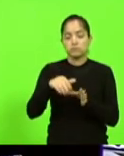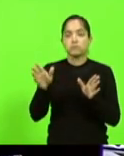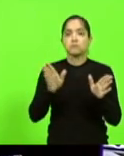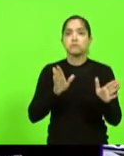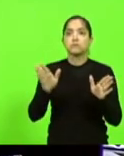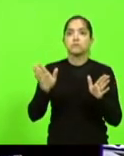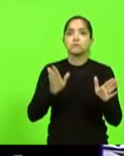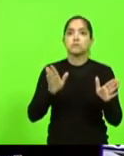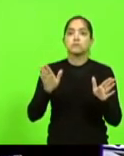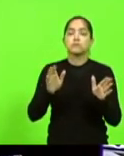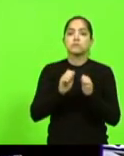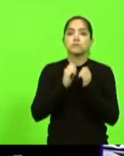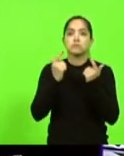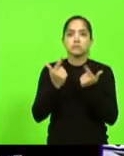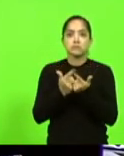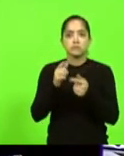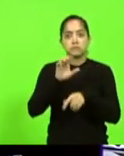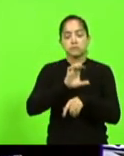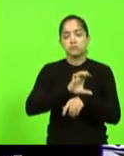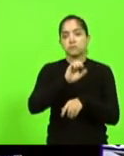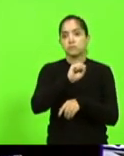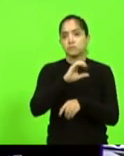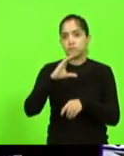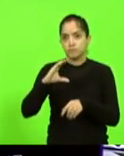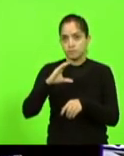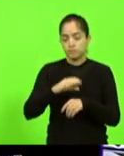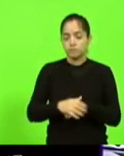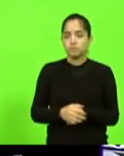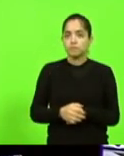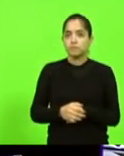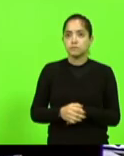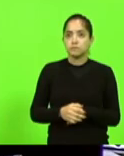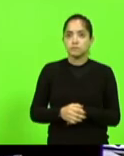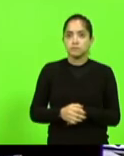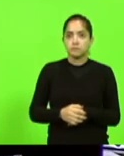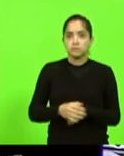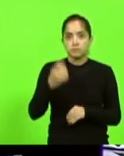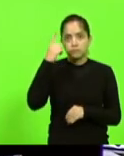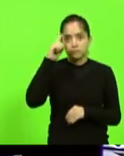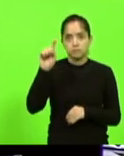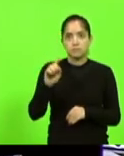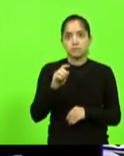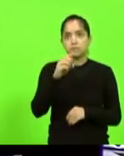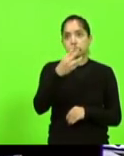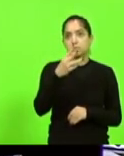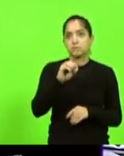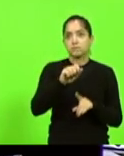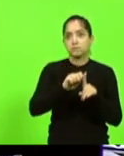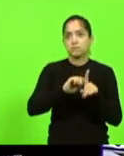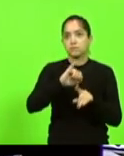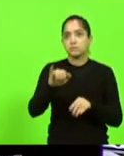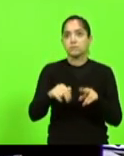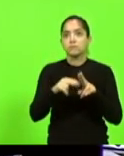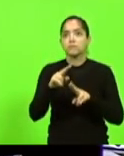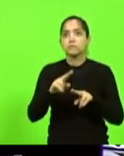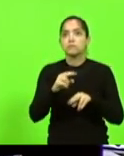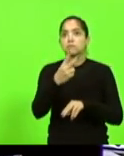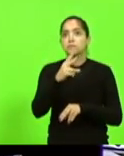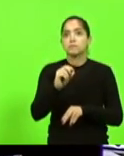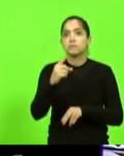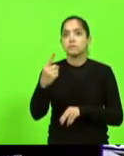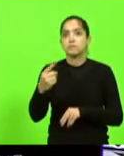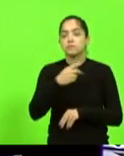19ª legislatura da Assembleia Legislativa do Estado de Santa Catarina, realizada em 30 de junho de 2021.